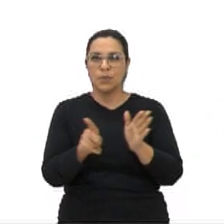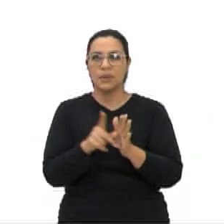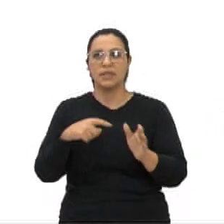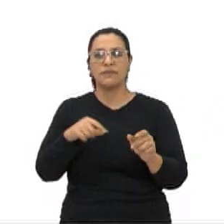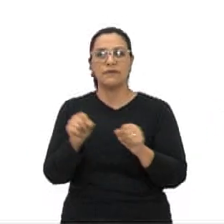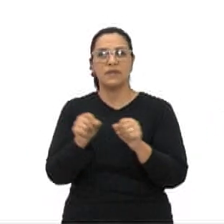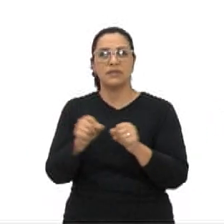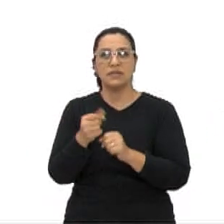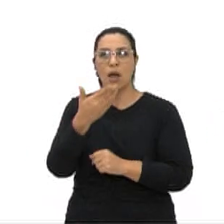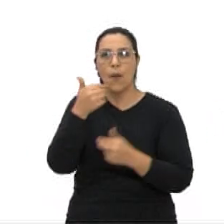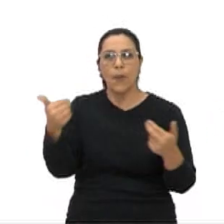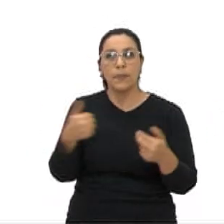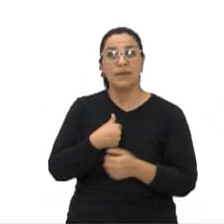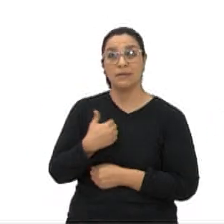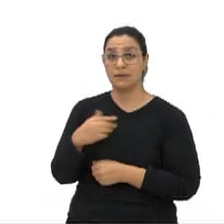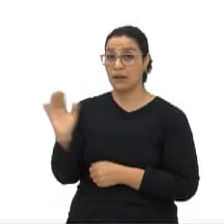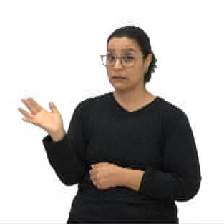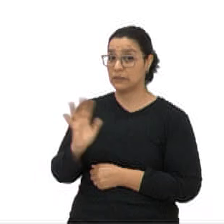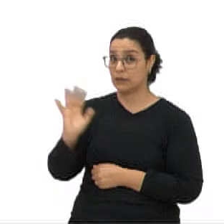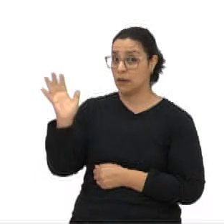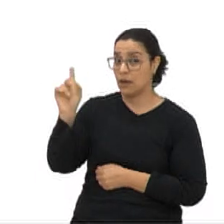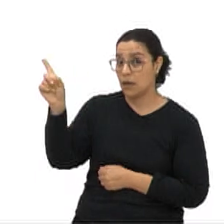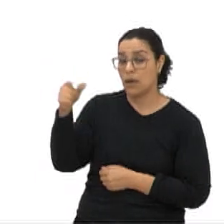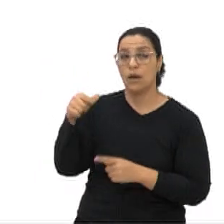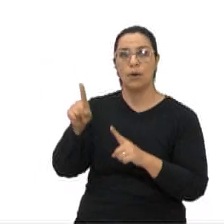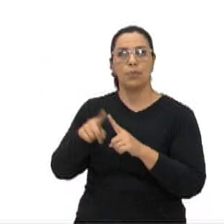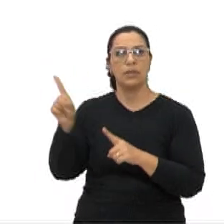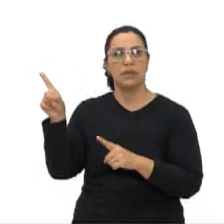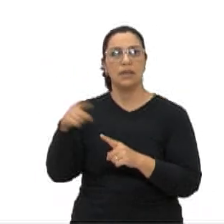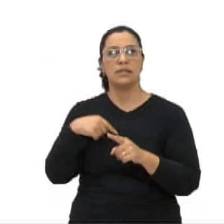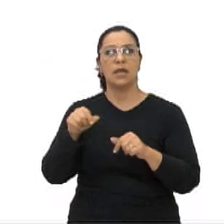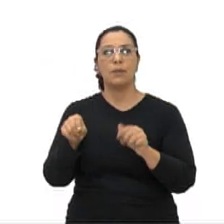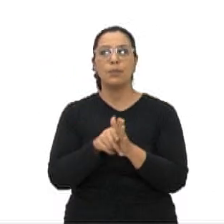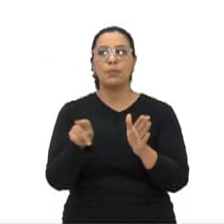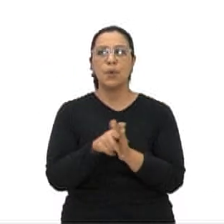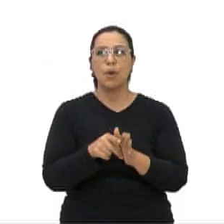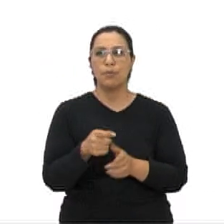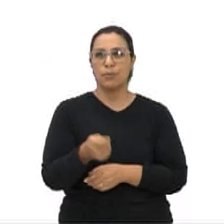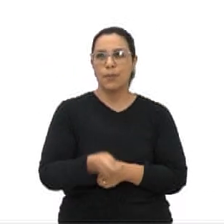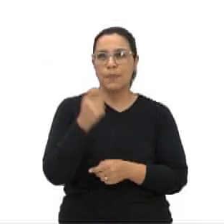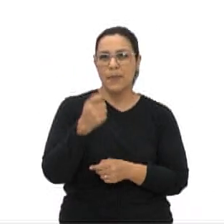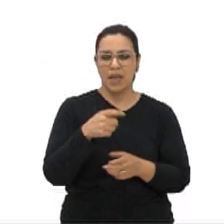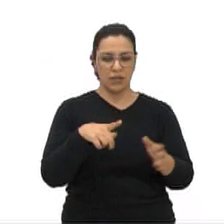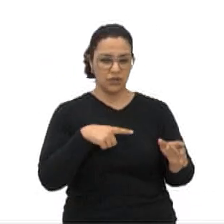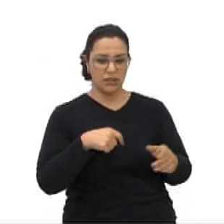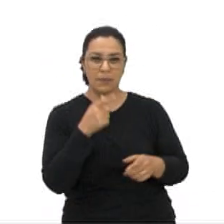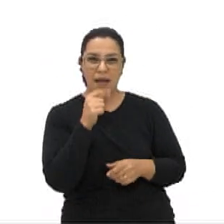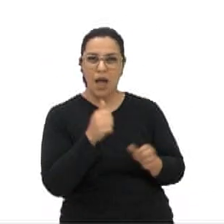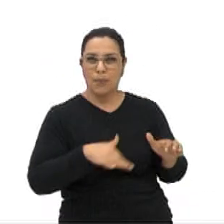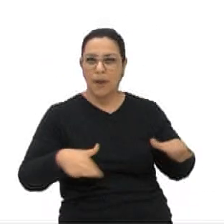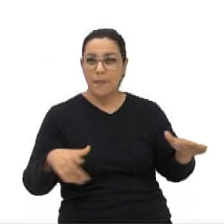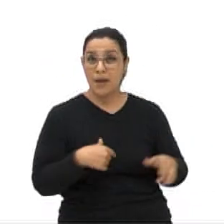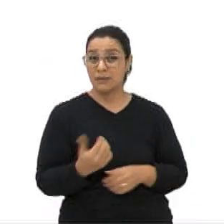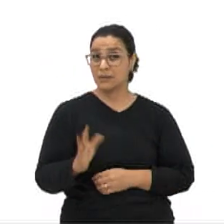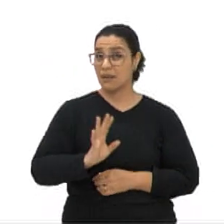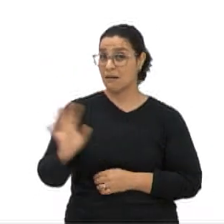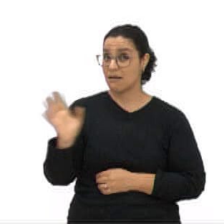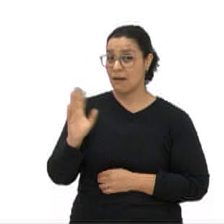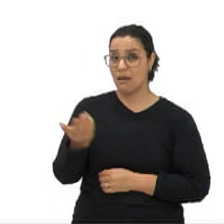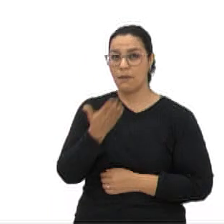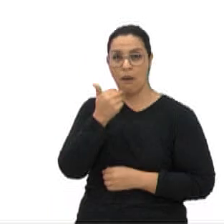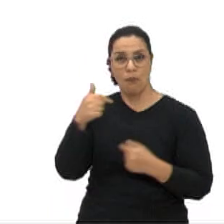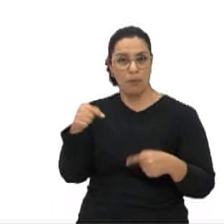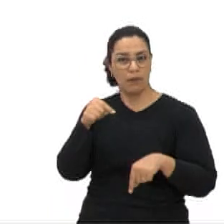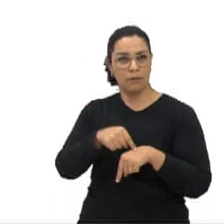determinado prato, muito caro, porque isso aqui é esses são frutos do mar, caros de se alimentar, principalmente na época. E aí